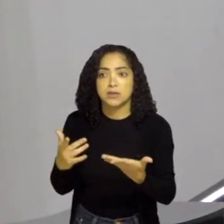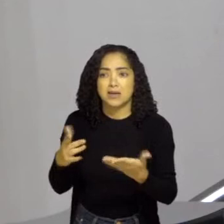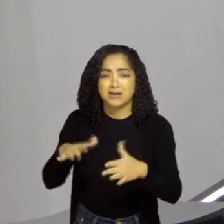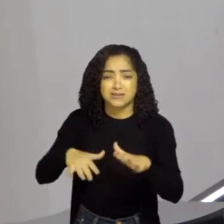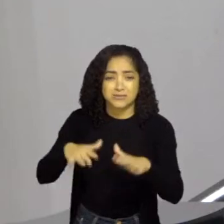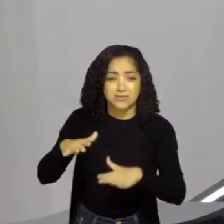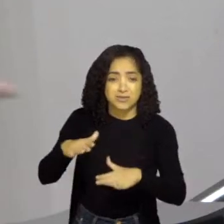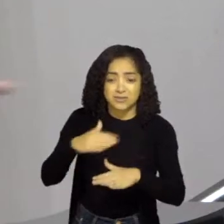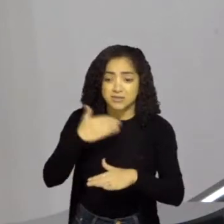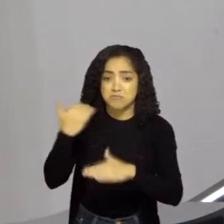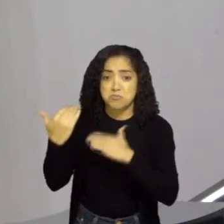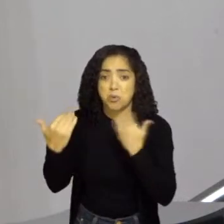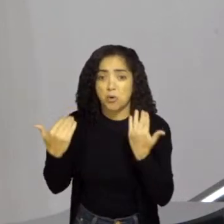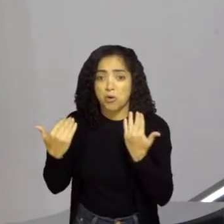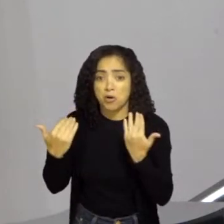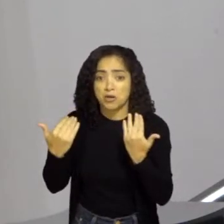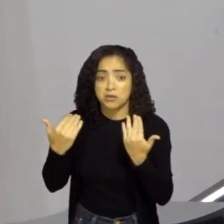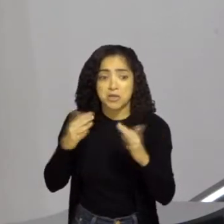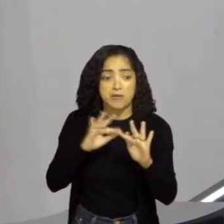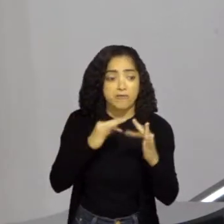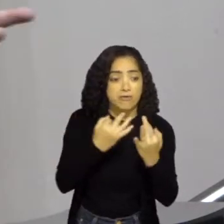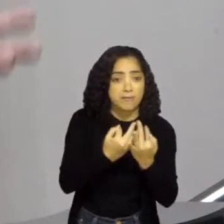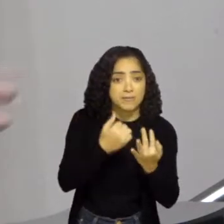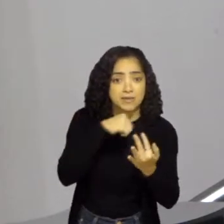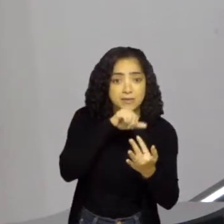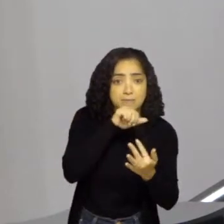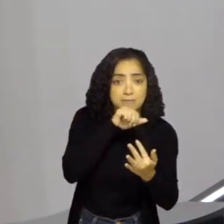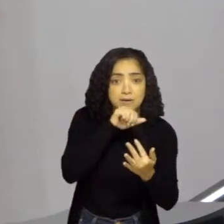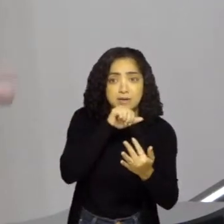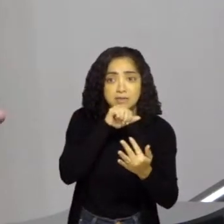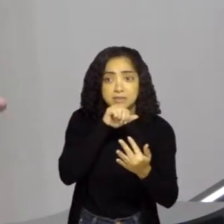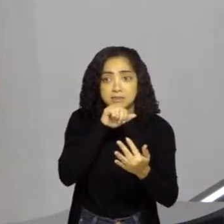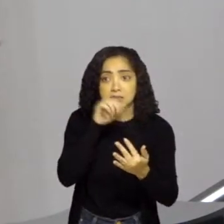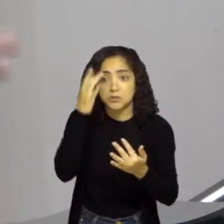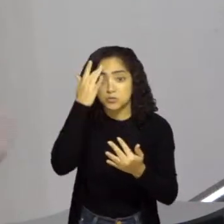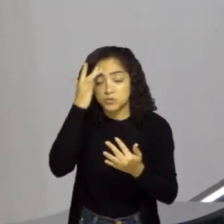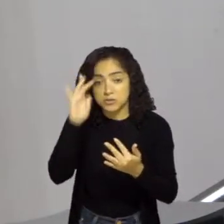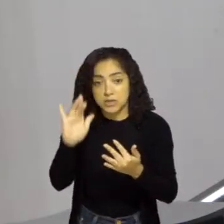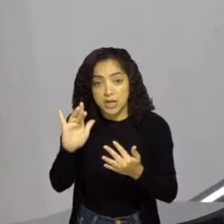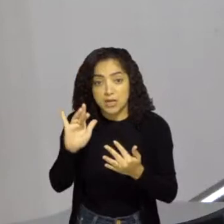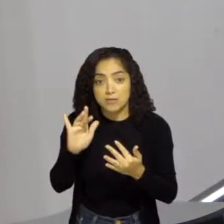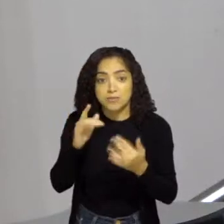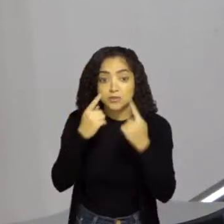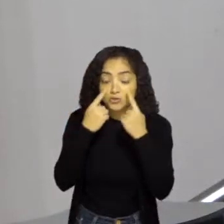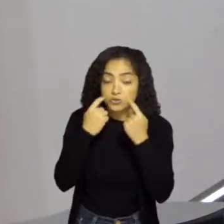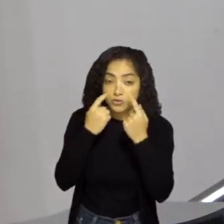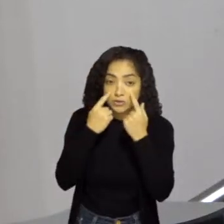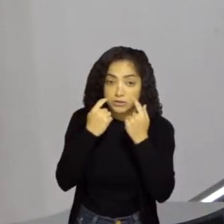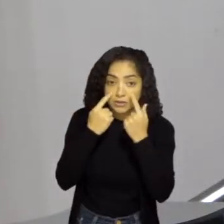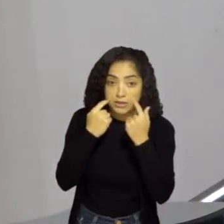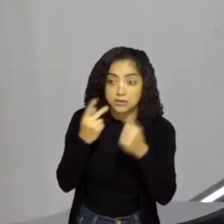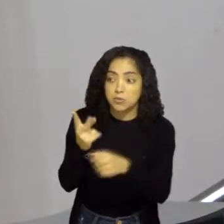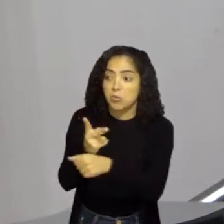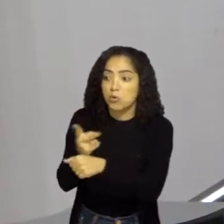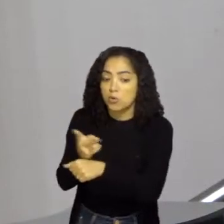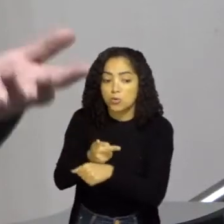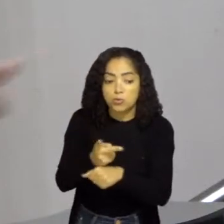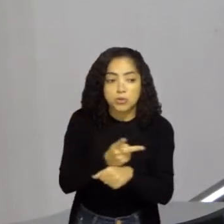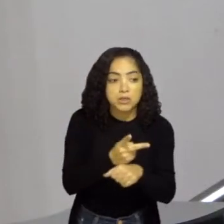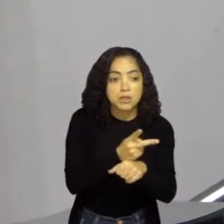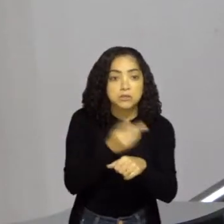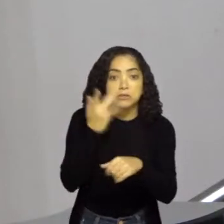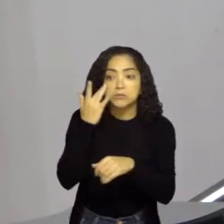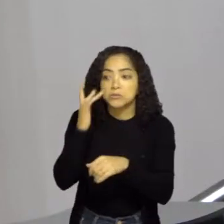indigentes, a família, a mãe, fica o resto da vida chorando, procurando,